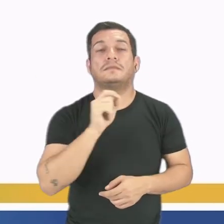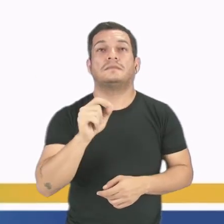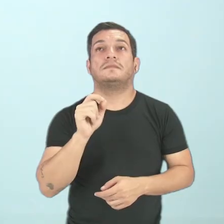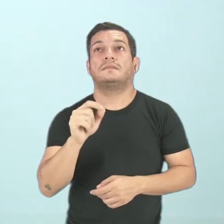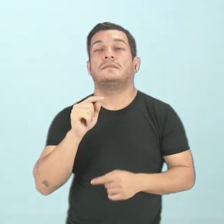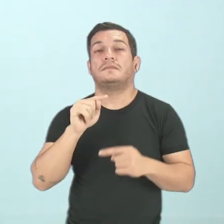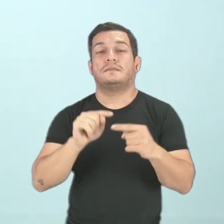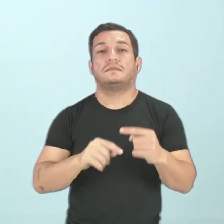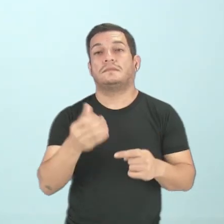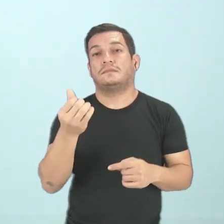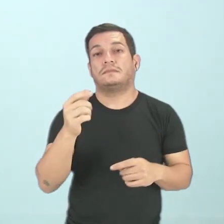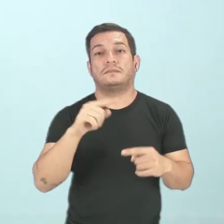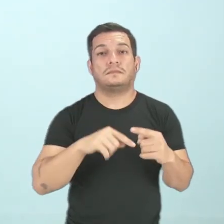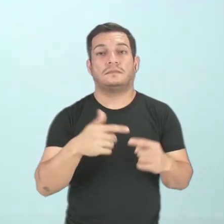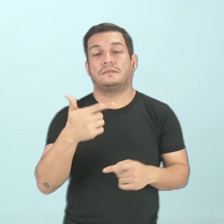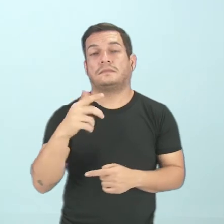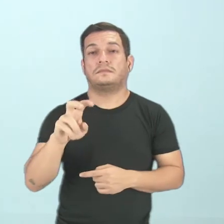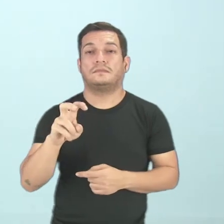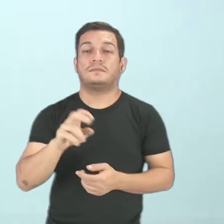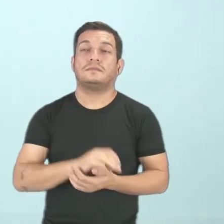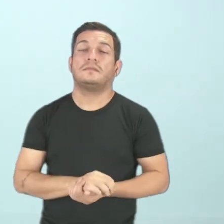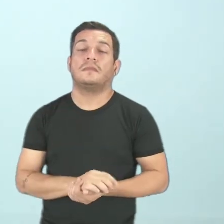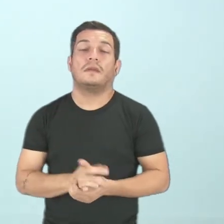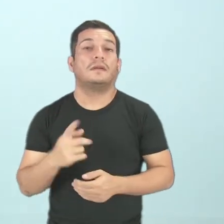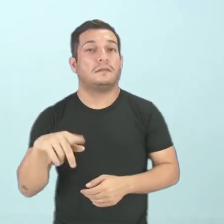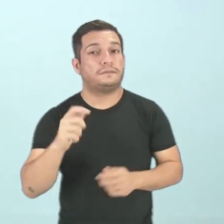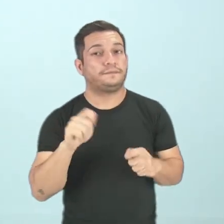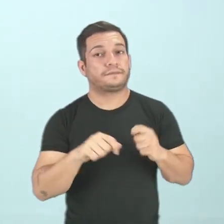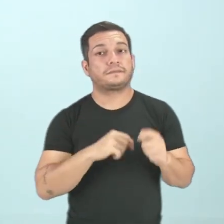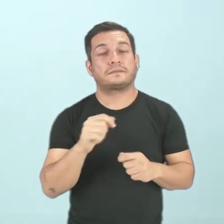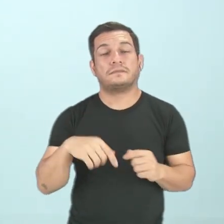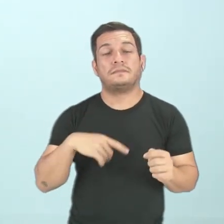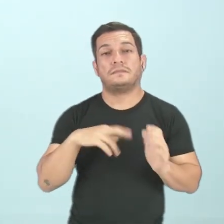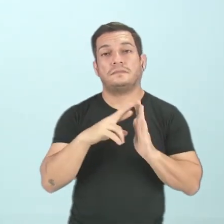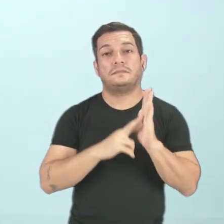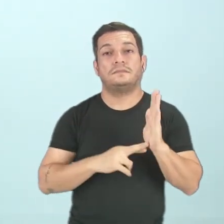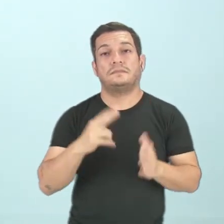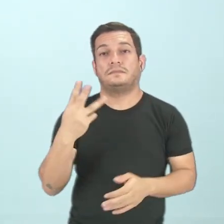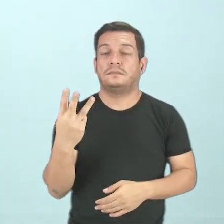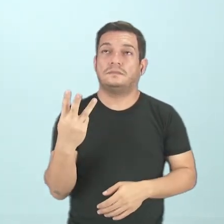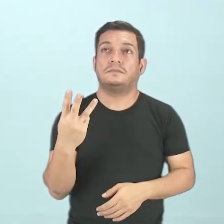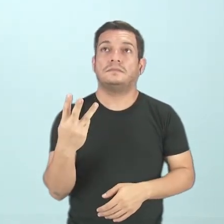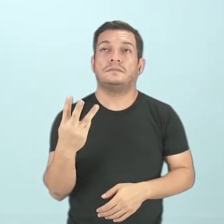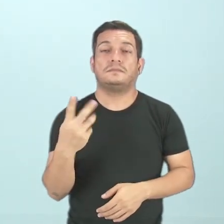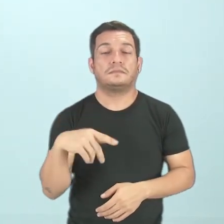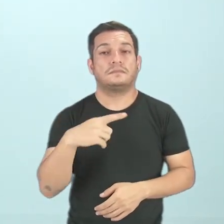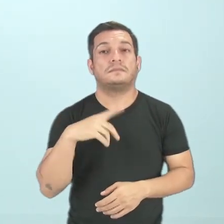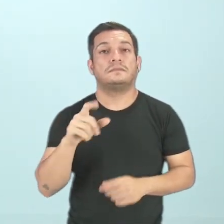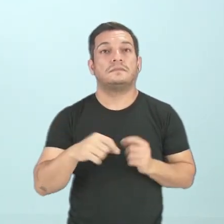de dividir o 6 por 25. Bem, você pode trabalhar com a regra de 3. Com certeza,